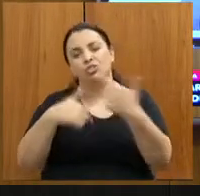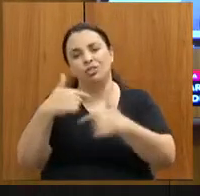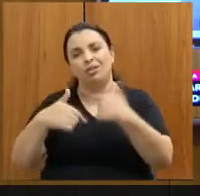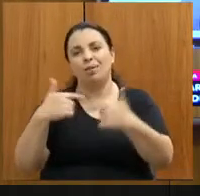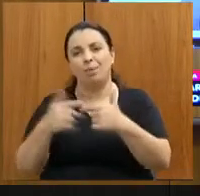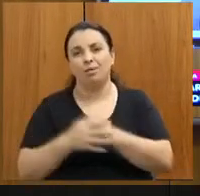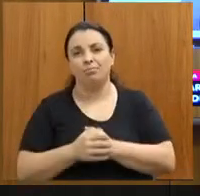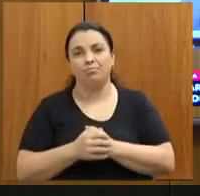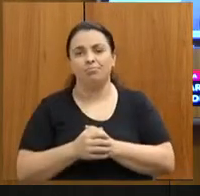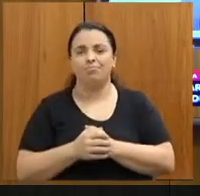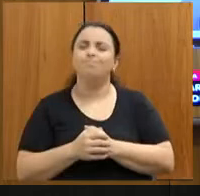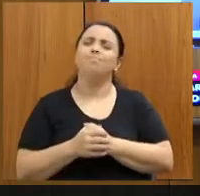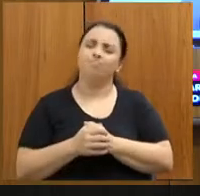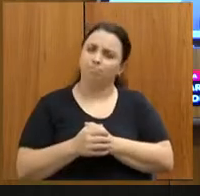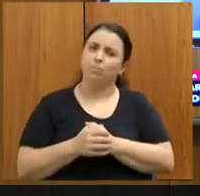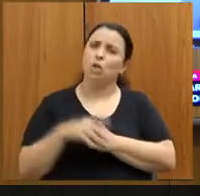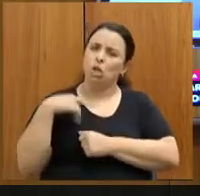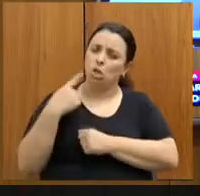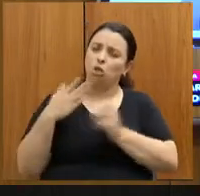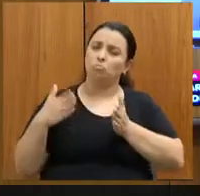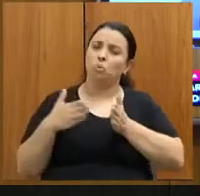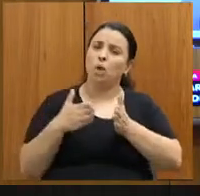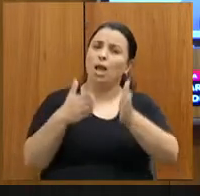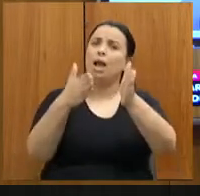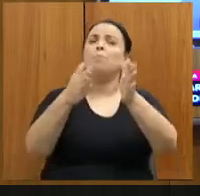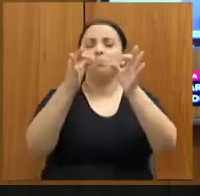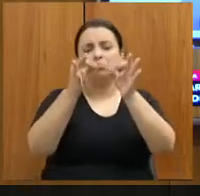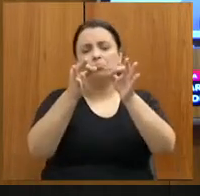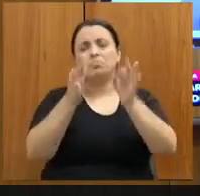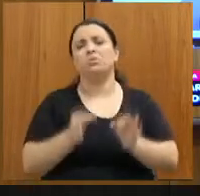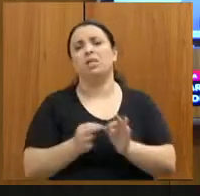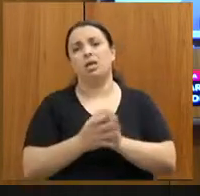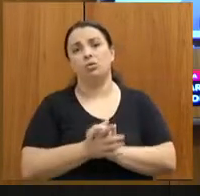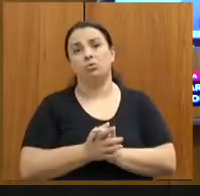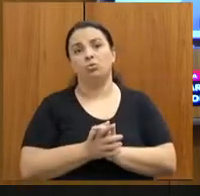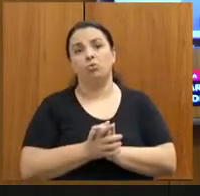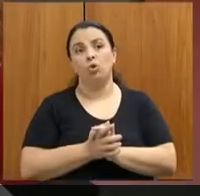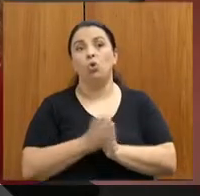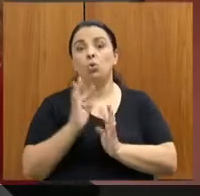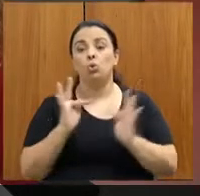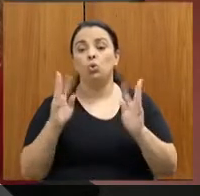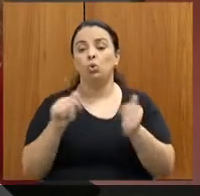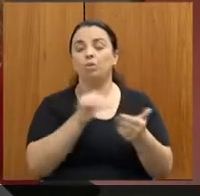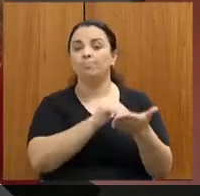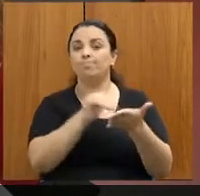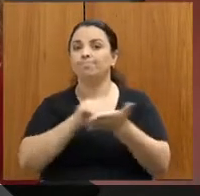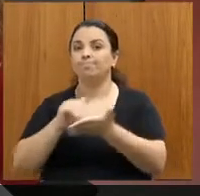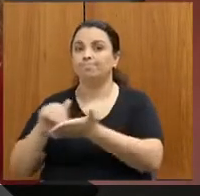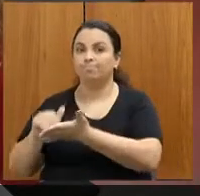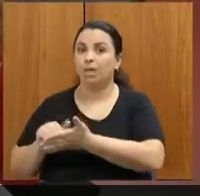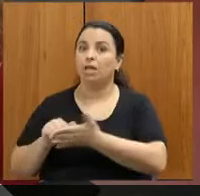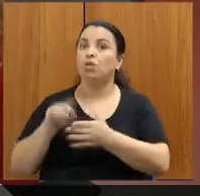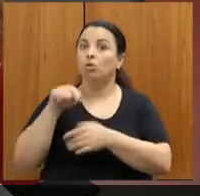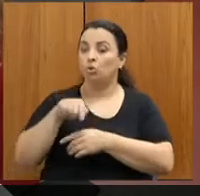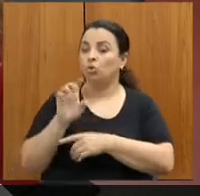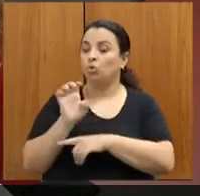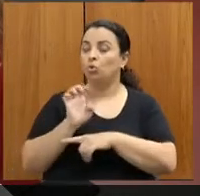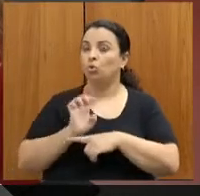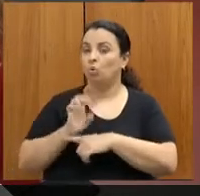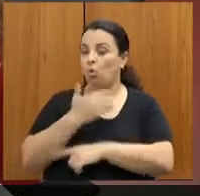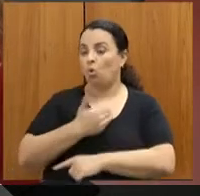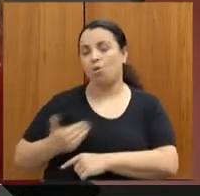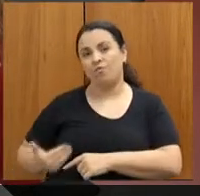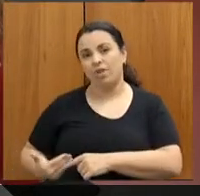posso dizer em todos os momentos em todas as secretarias desse governo sempre sempre caminha